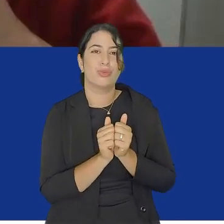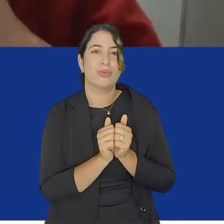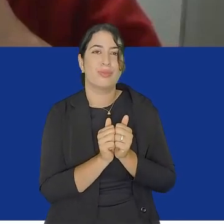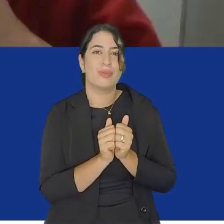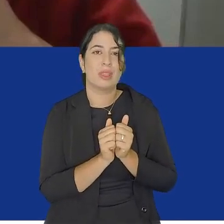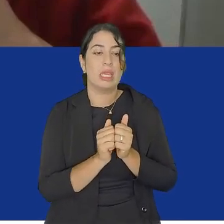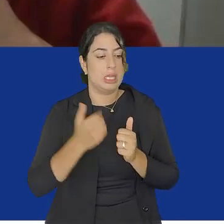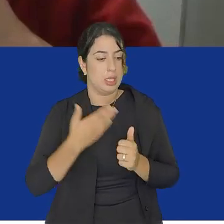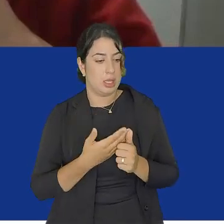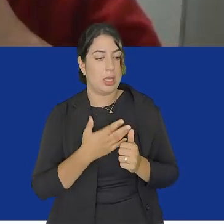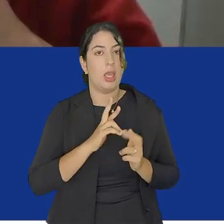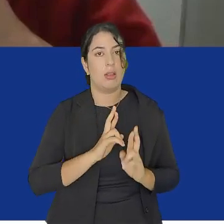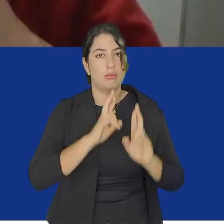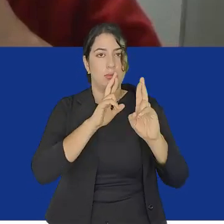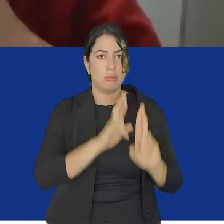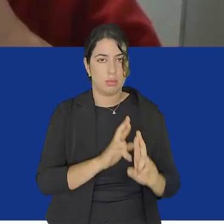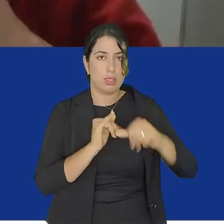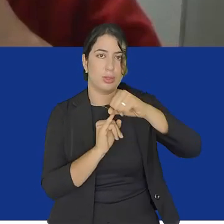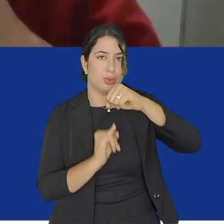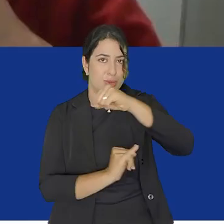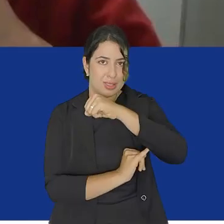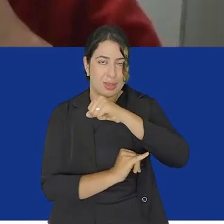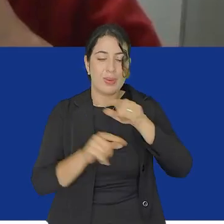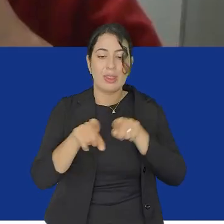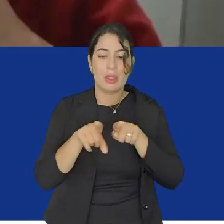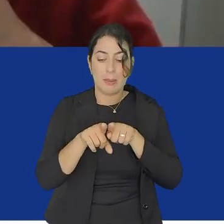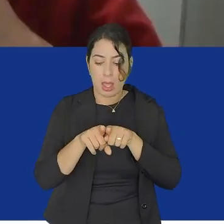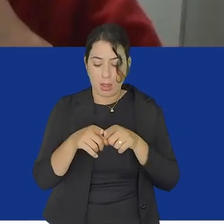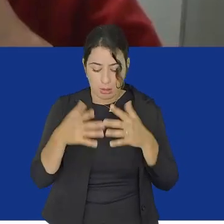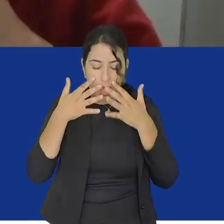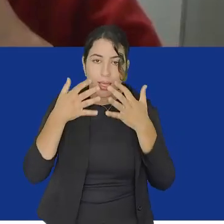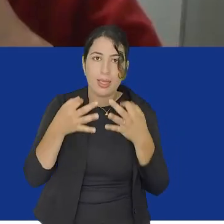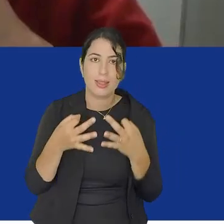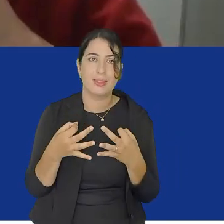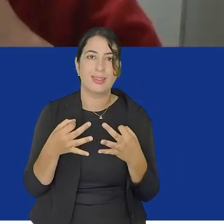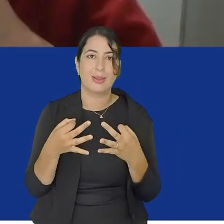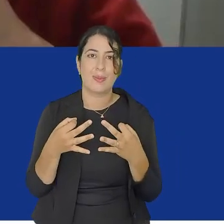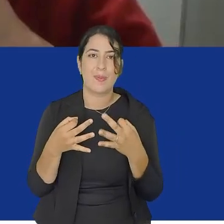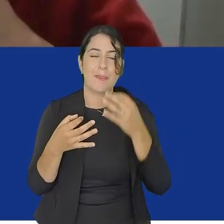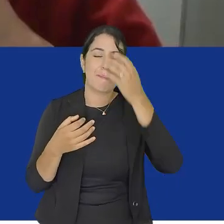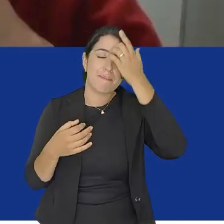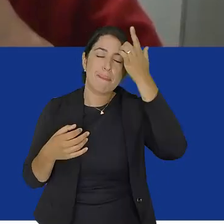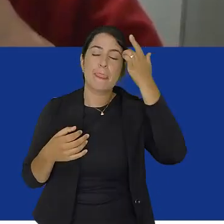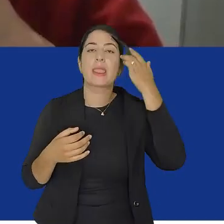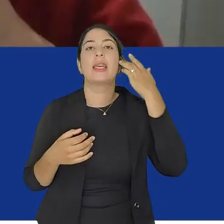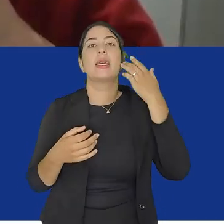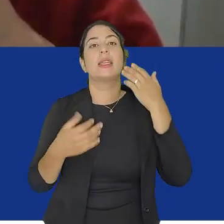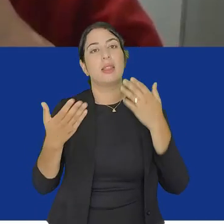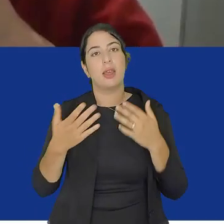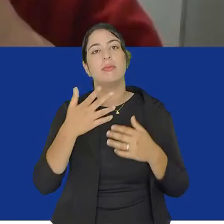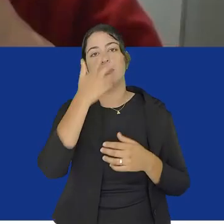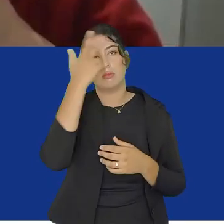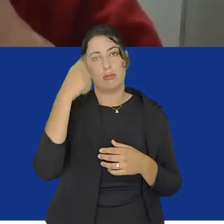que representa a instituição, que representa esse olhar de cuidado vindo da própria instituição, né? Pessoas